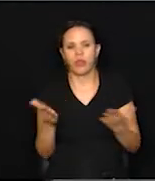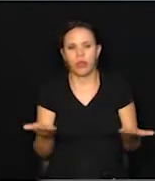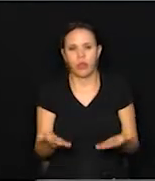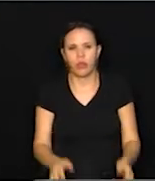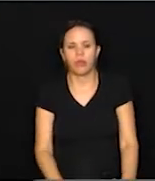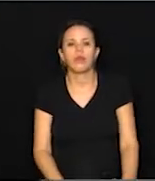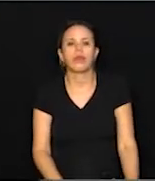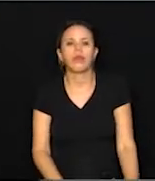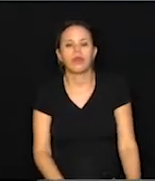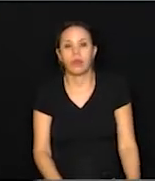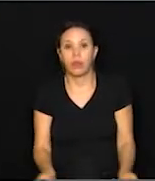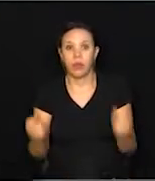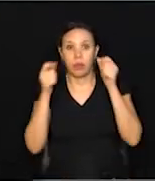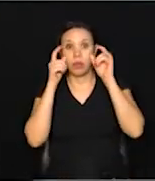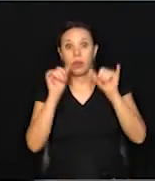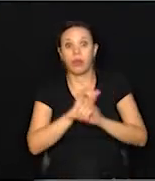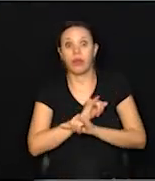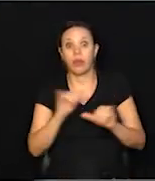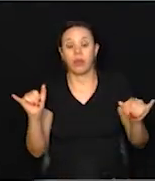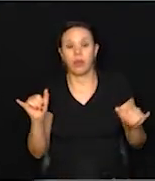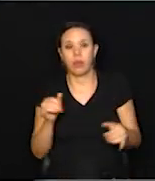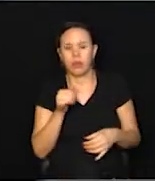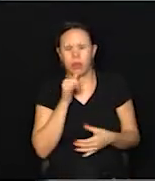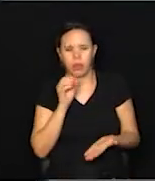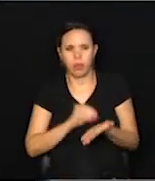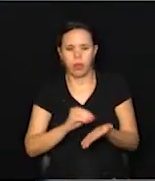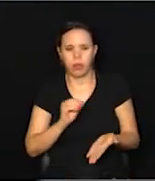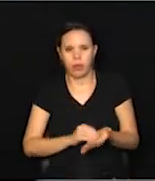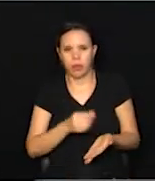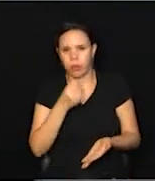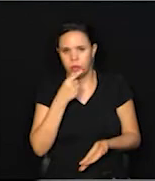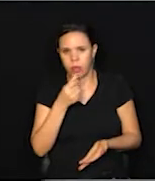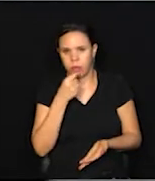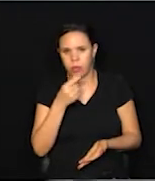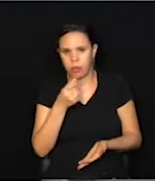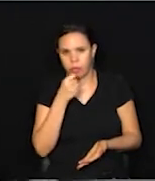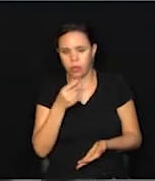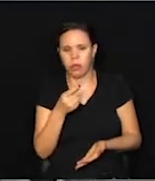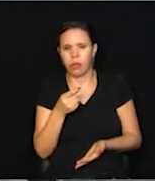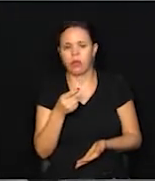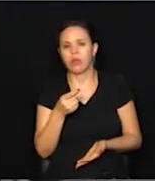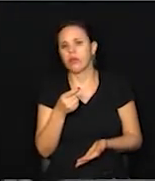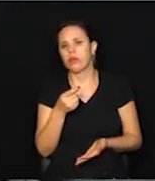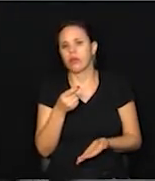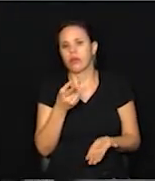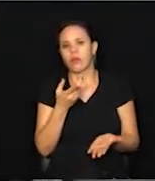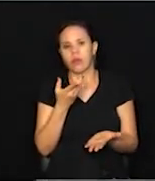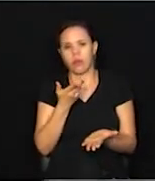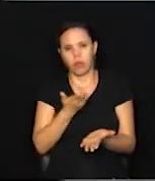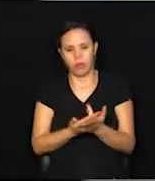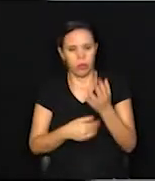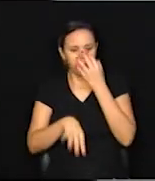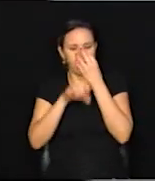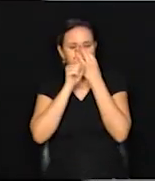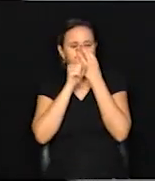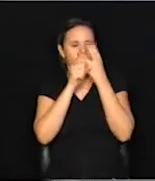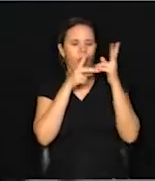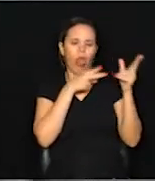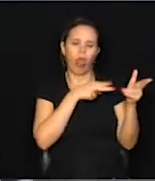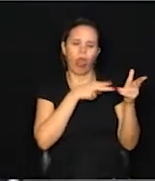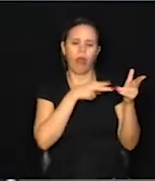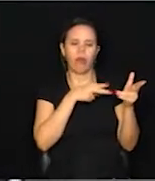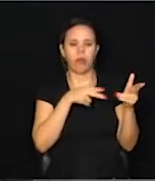hoje, um alerta sobre a falta de medicamentos, de sedativos para intubação. O Estado de São Paulo